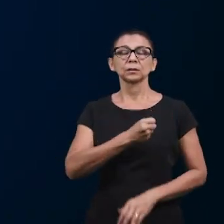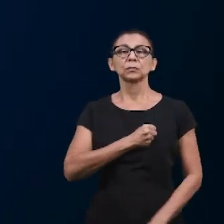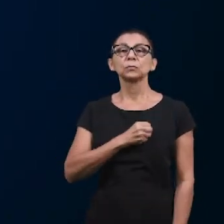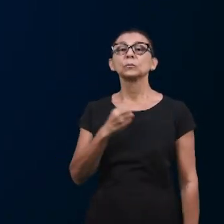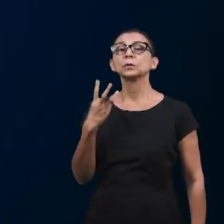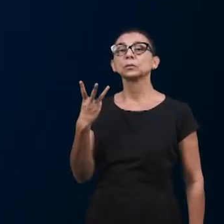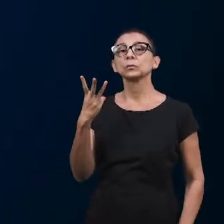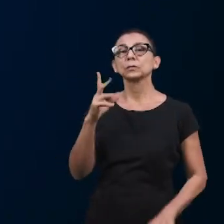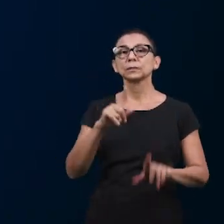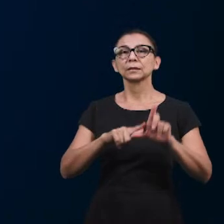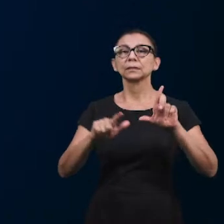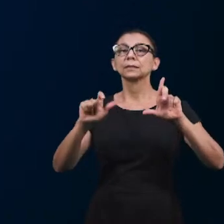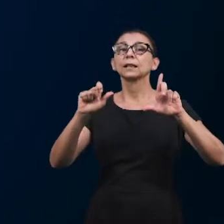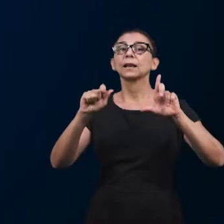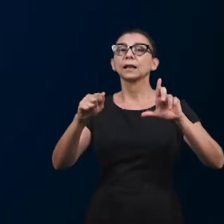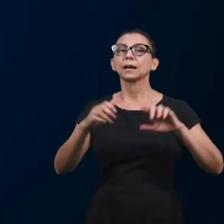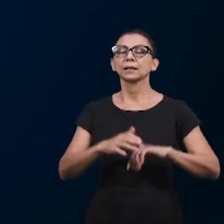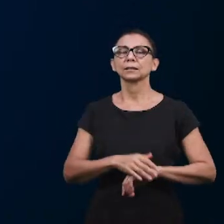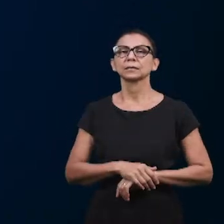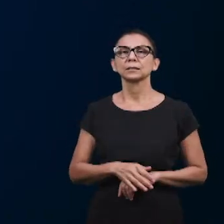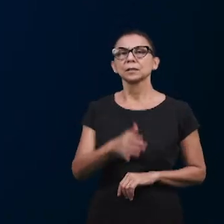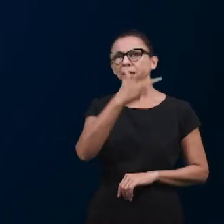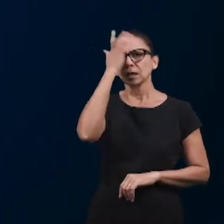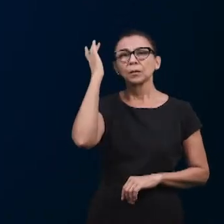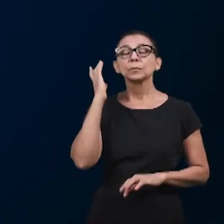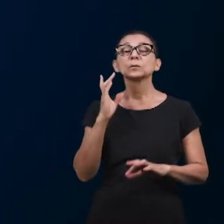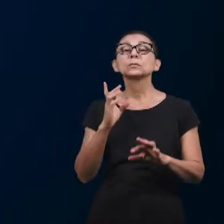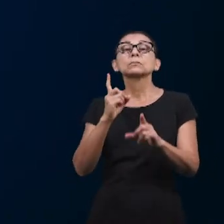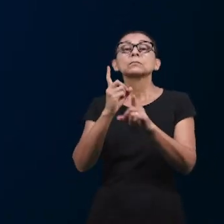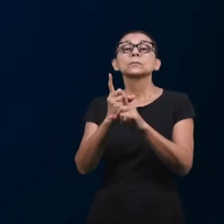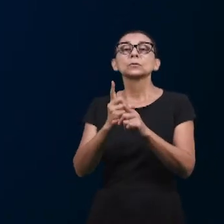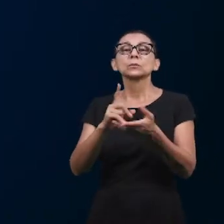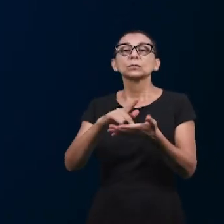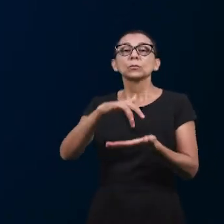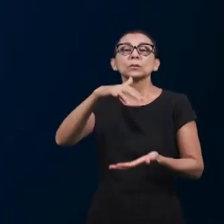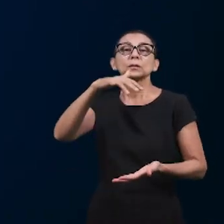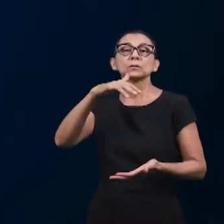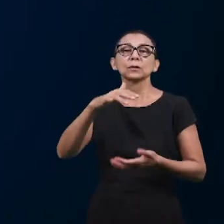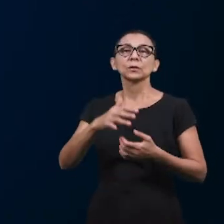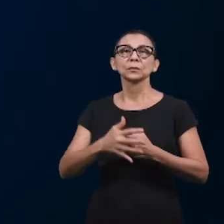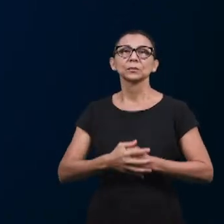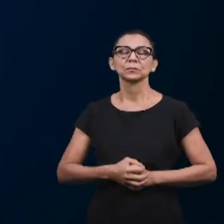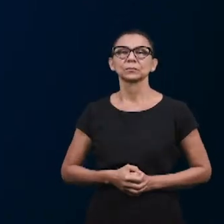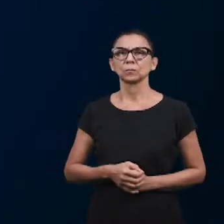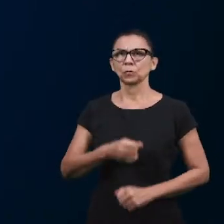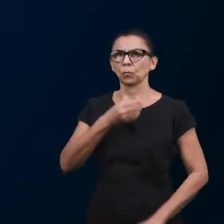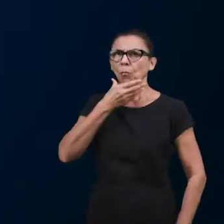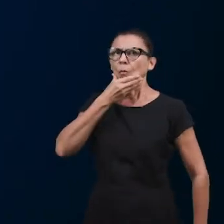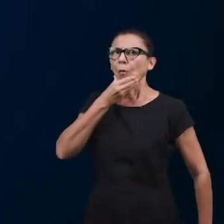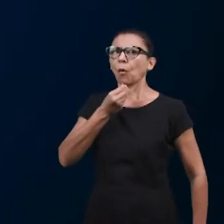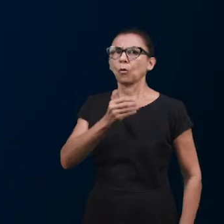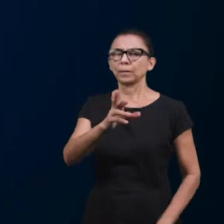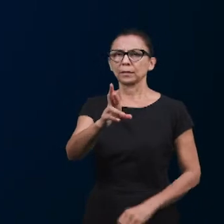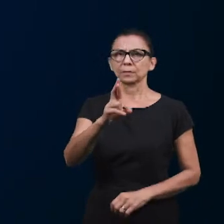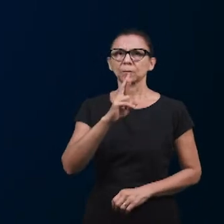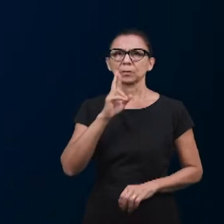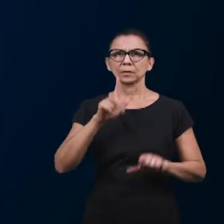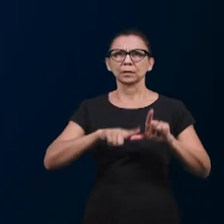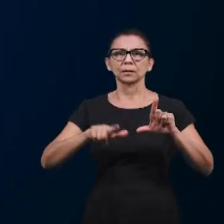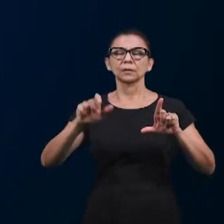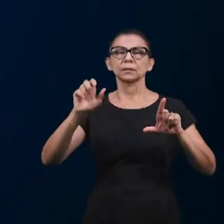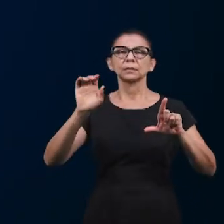3, letra A. Quem achou o tesouro? Foi um homem. Letra